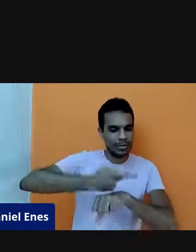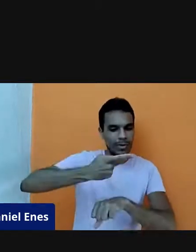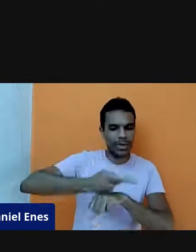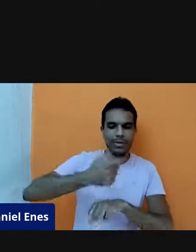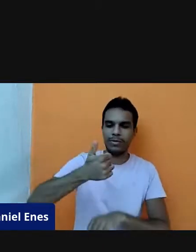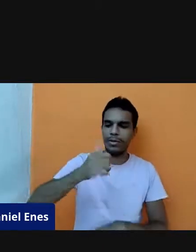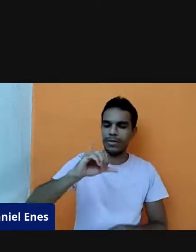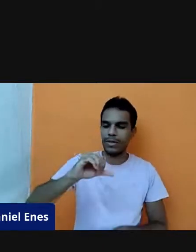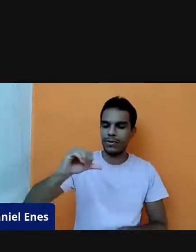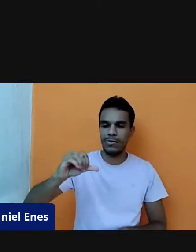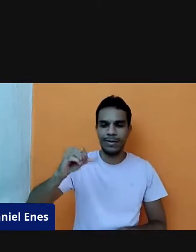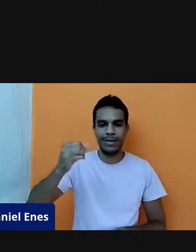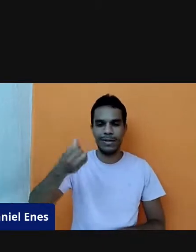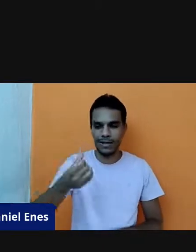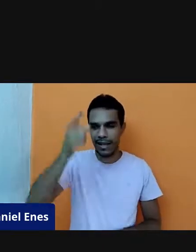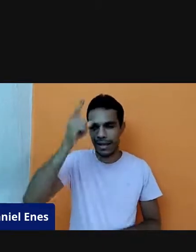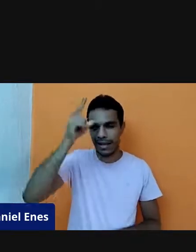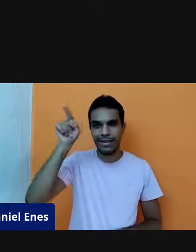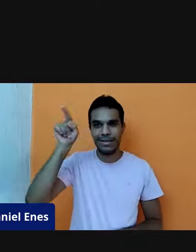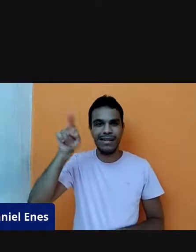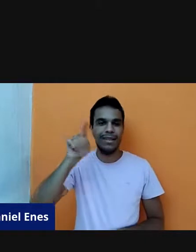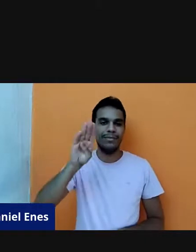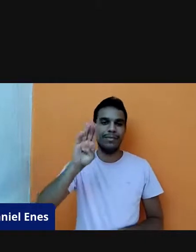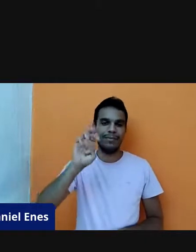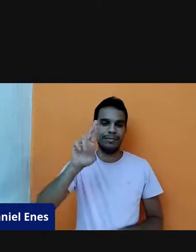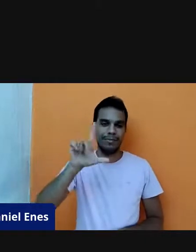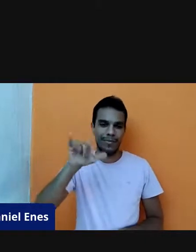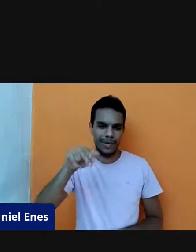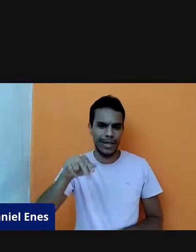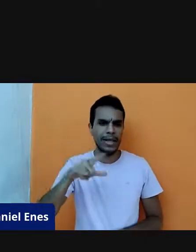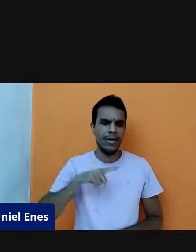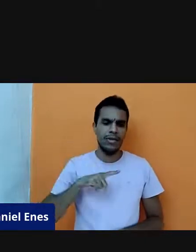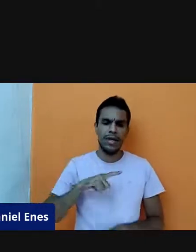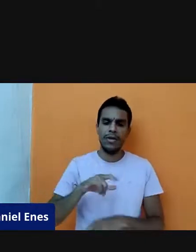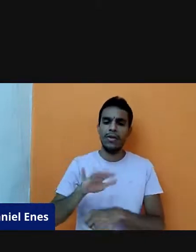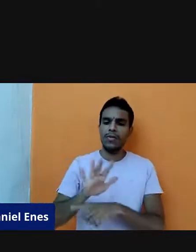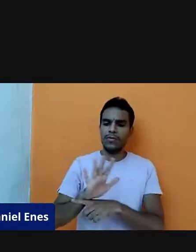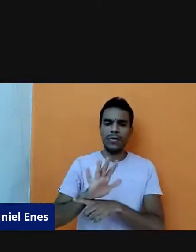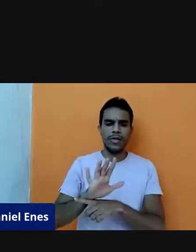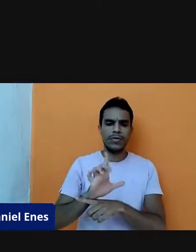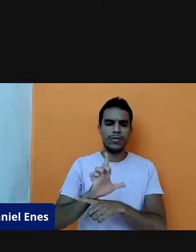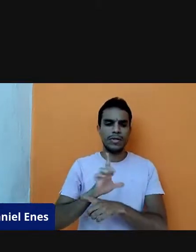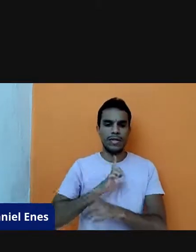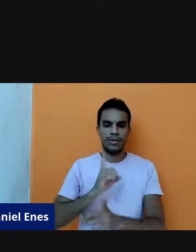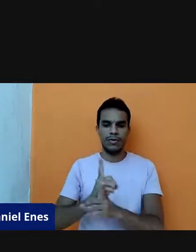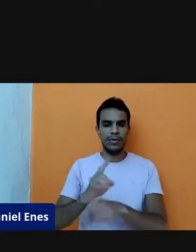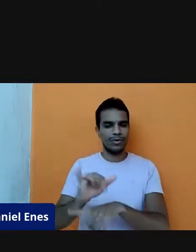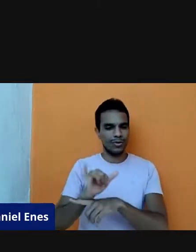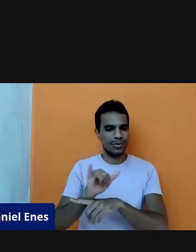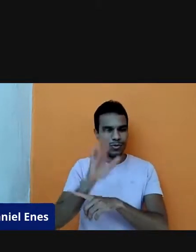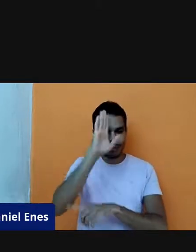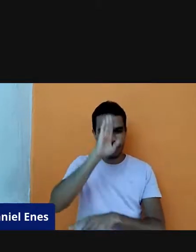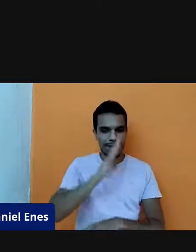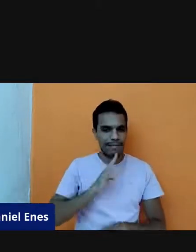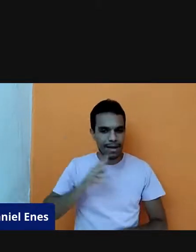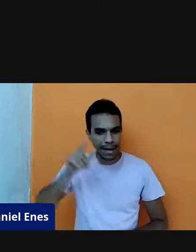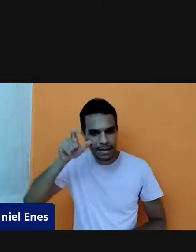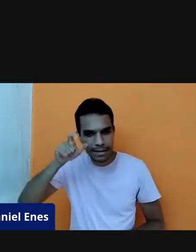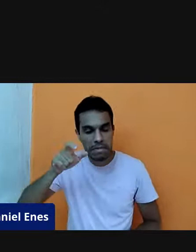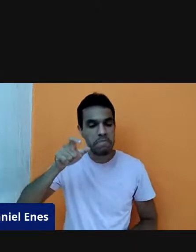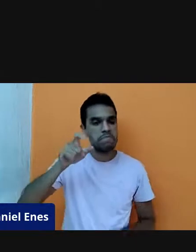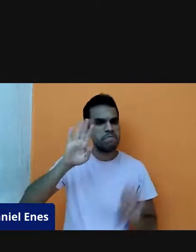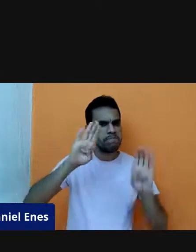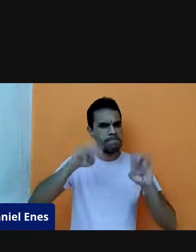1986. O filme está disponível aqui no YouTube gratuitamente, eu indico muito, é maravilhoso, muito bem